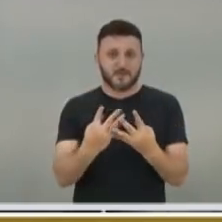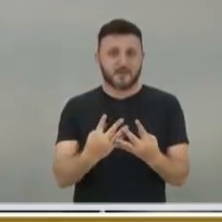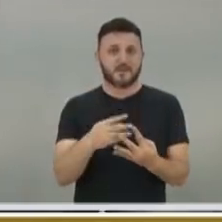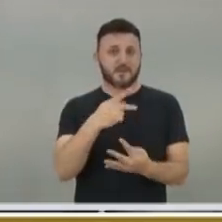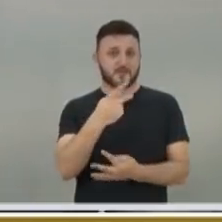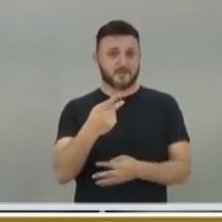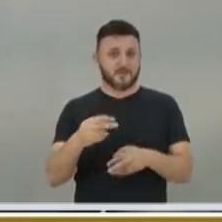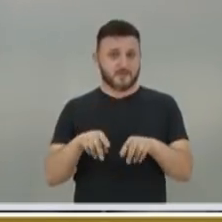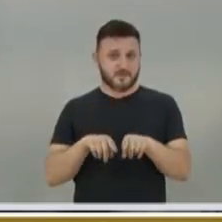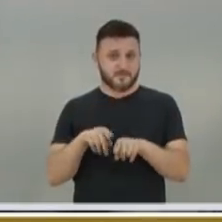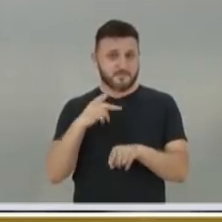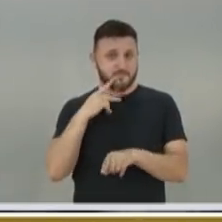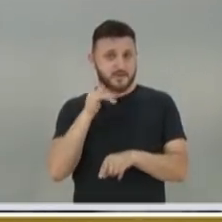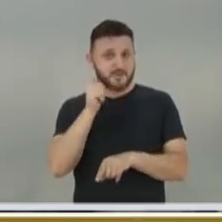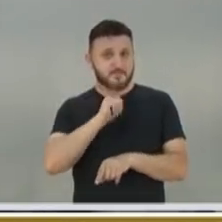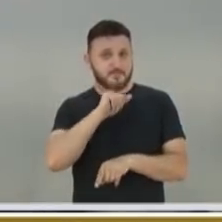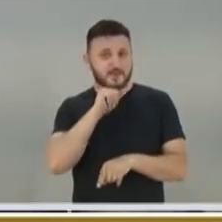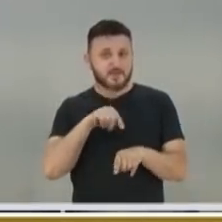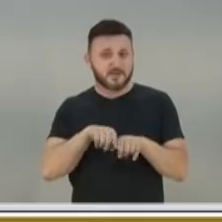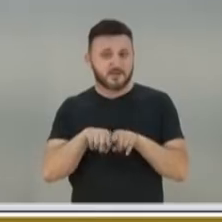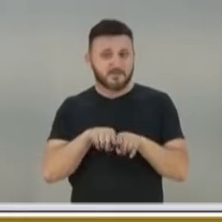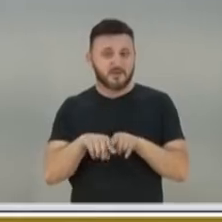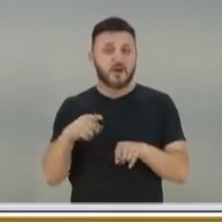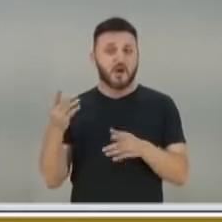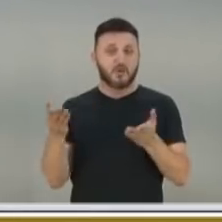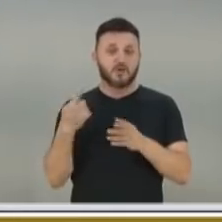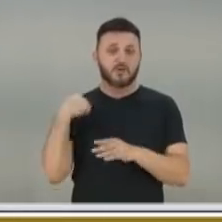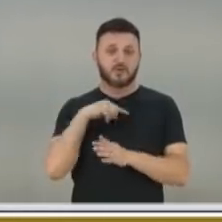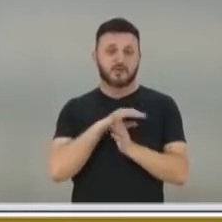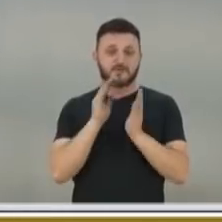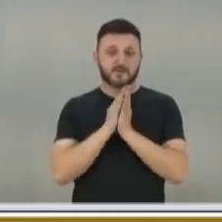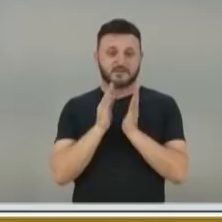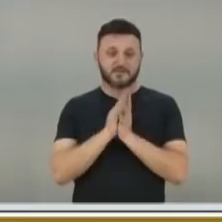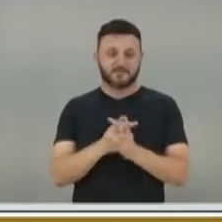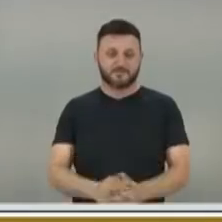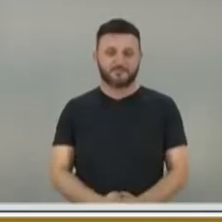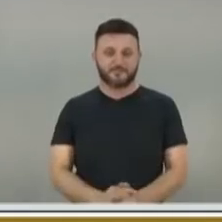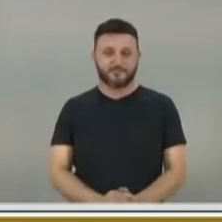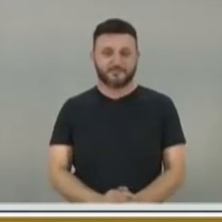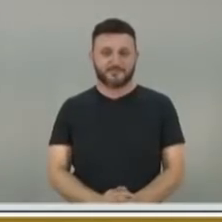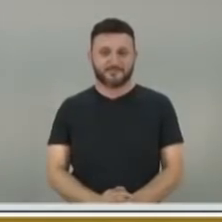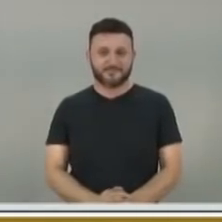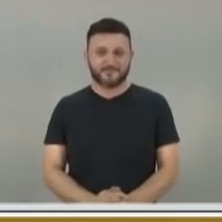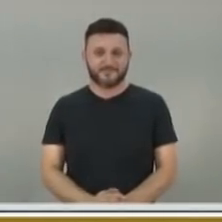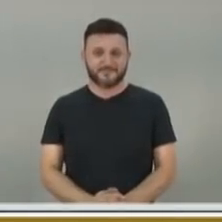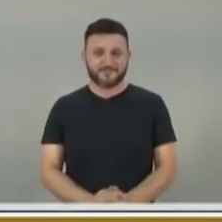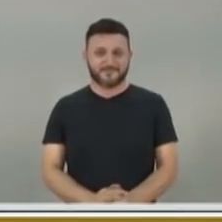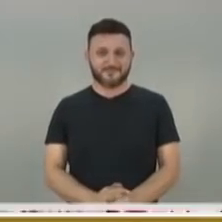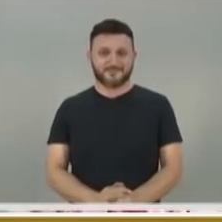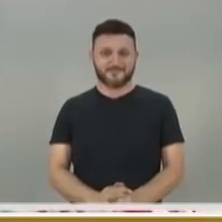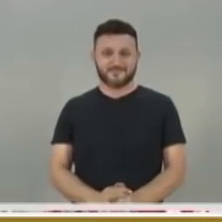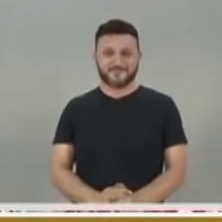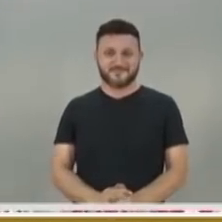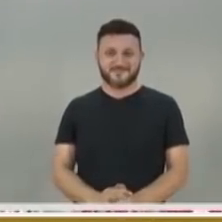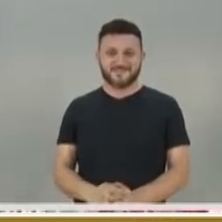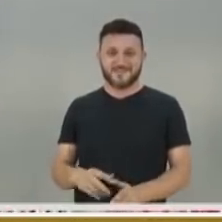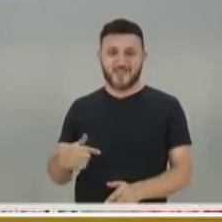a nossa família. Amém. Eu vou ter que impor as mãos sobre